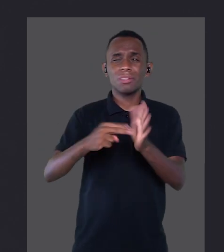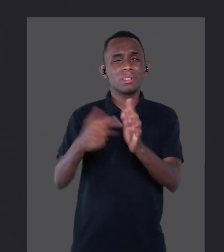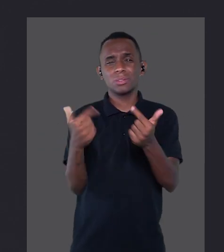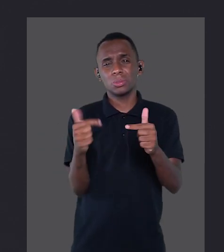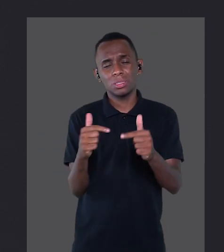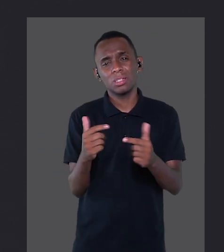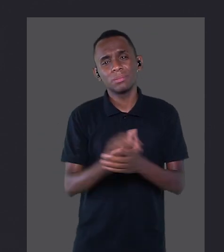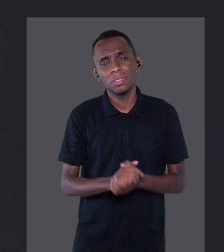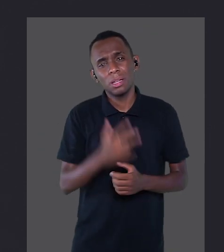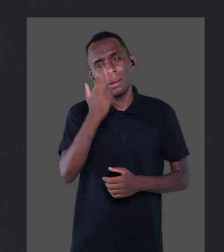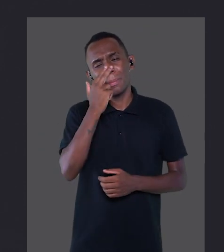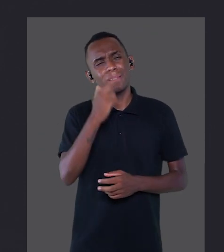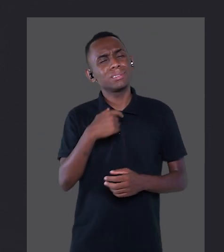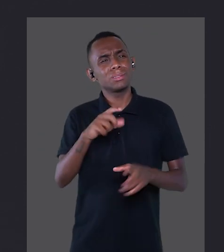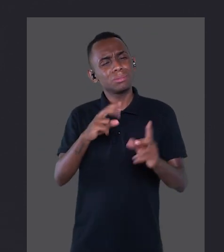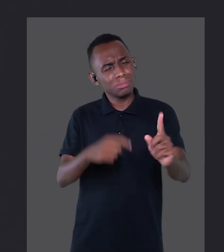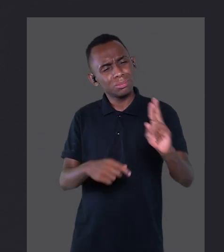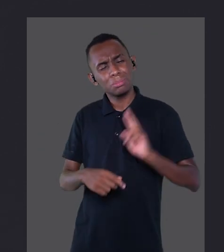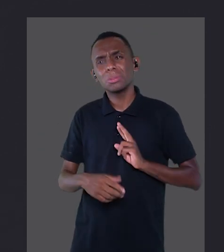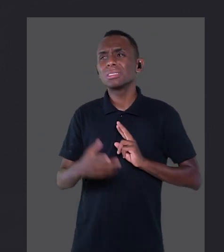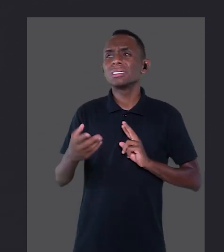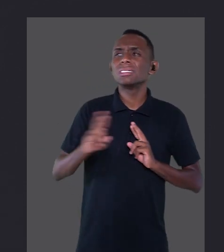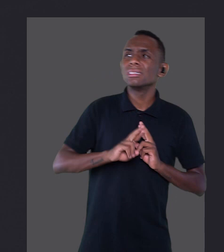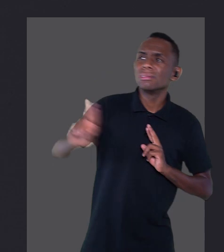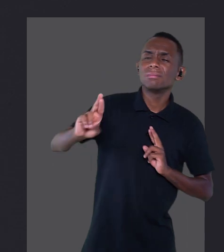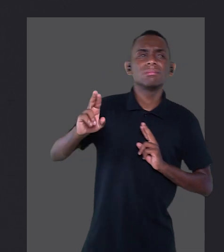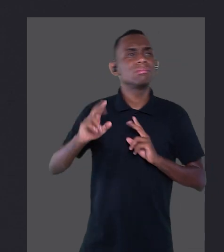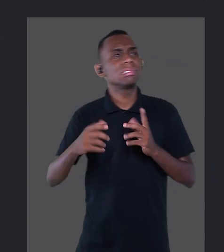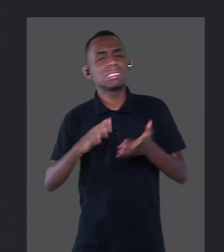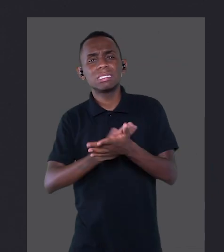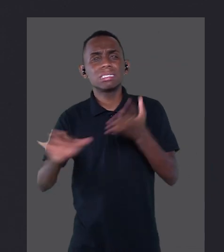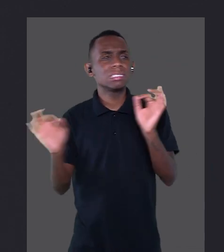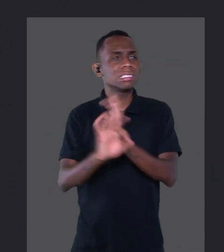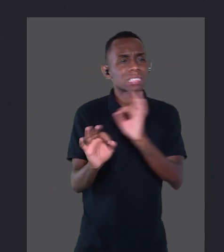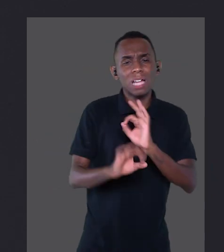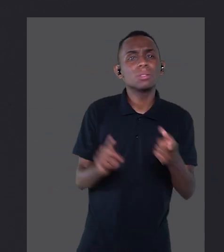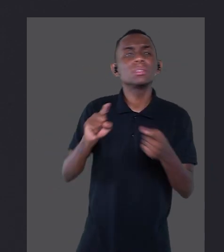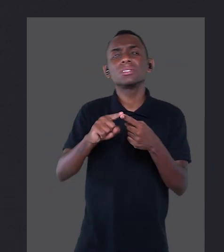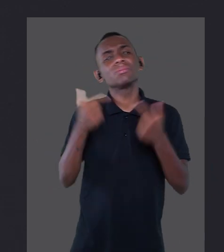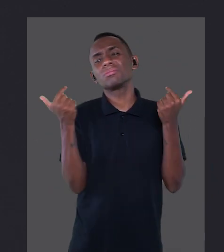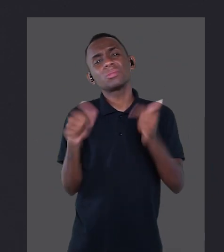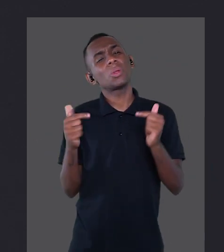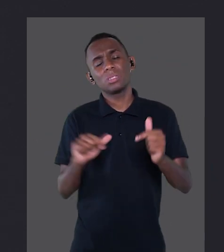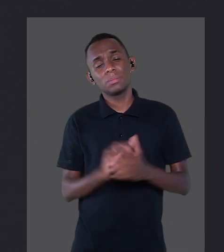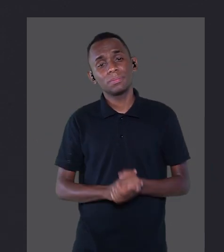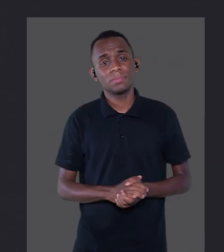se aquilo não respondesse mais ao mundo como o mundo tinha se tornado, né?